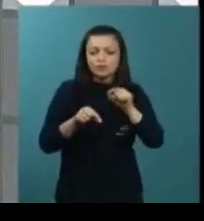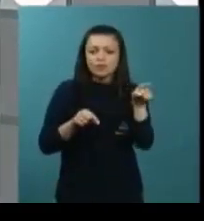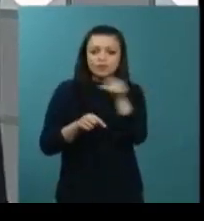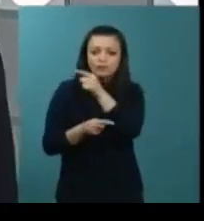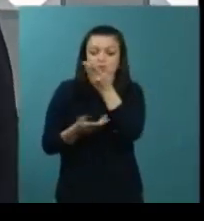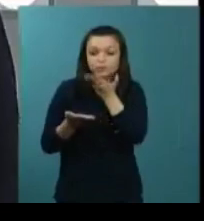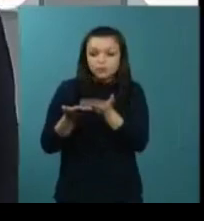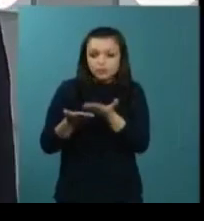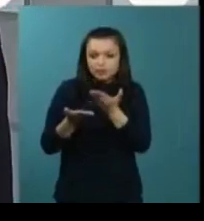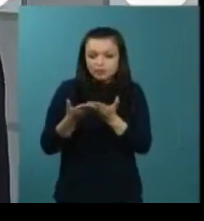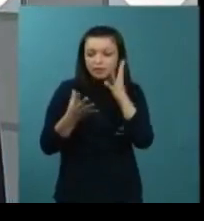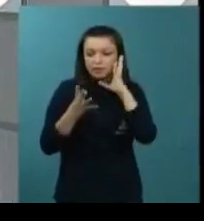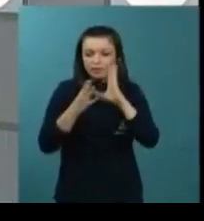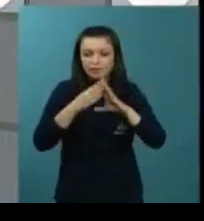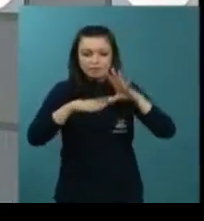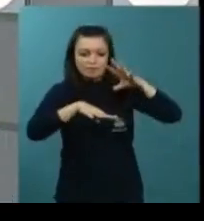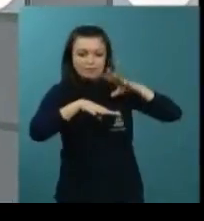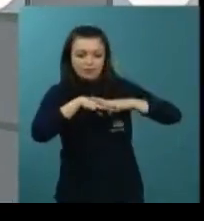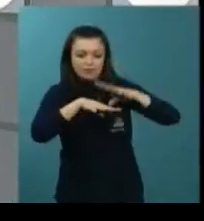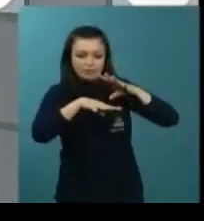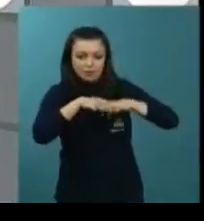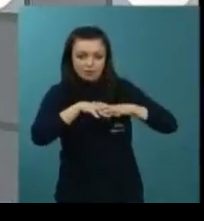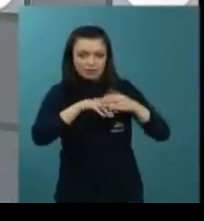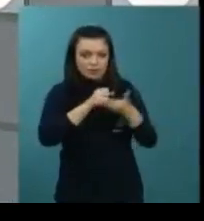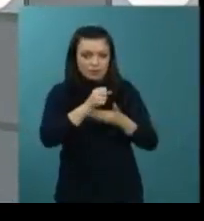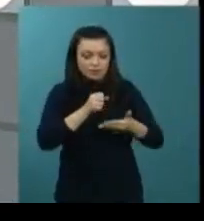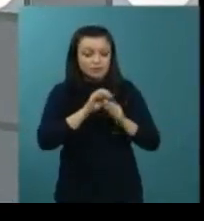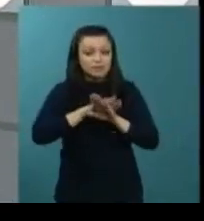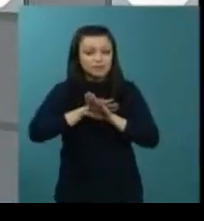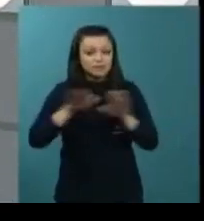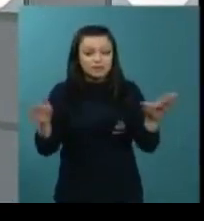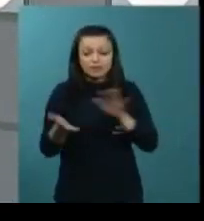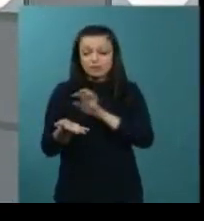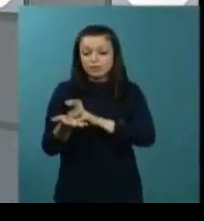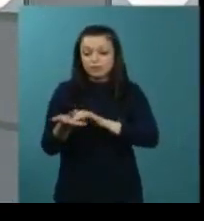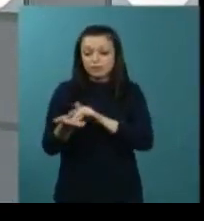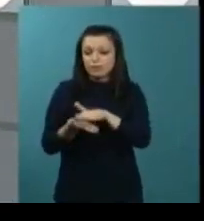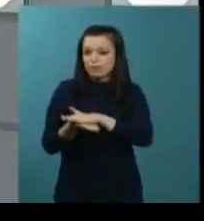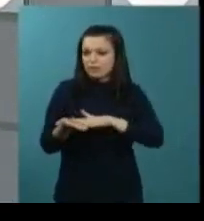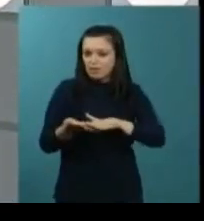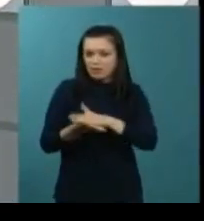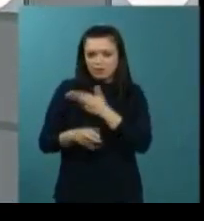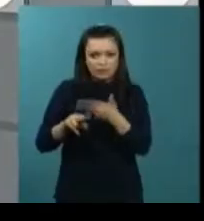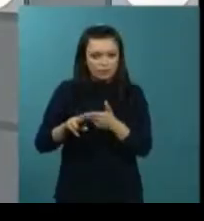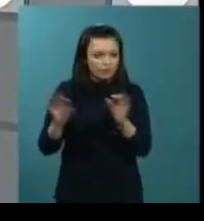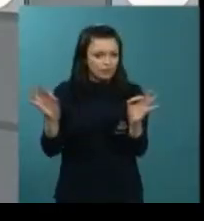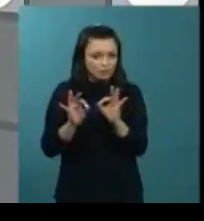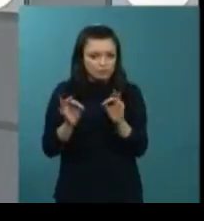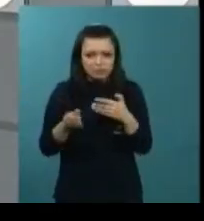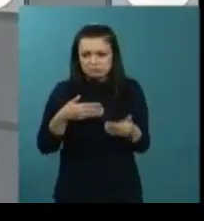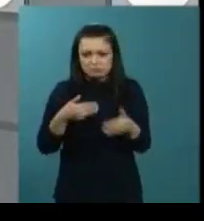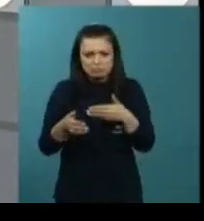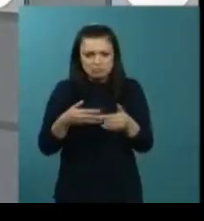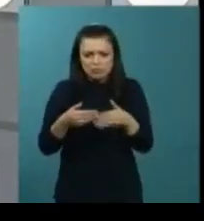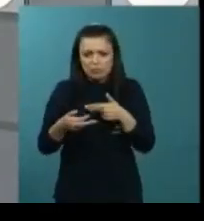é estudarmos matemática sem utilização de uma calculadora qualquer que seja